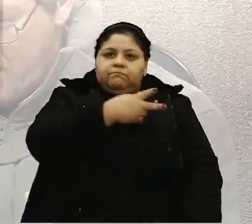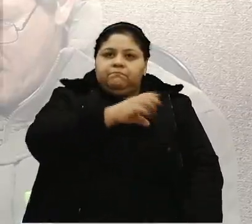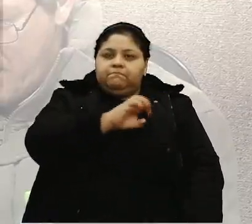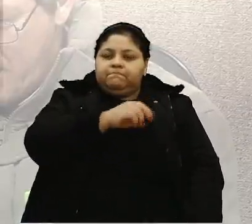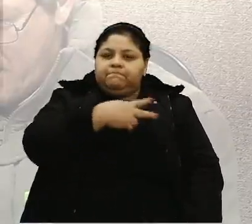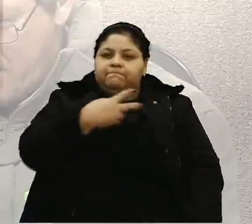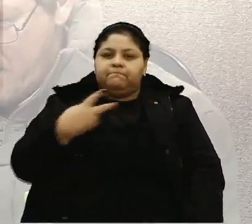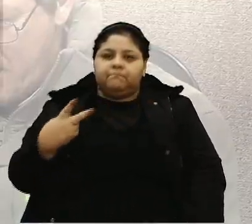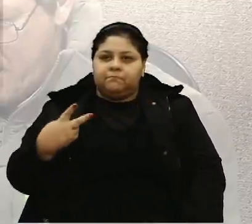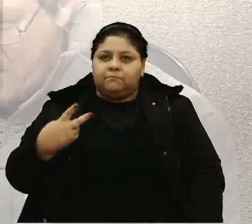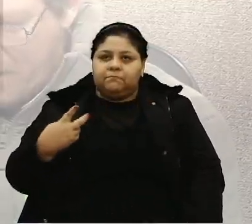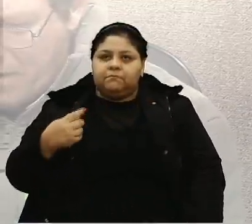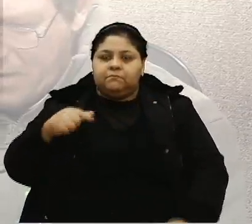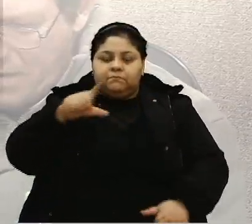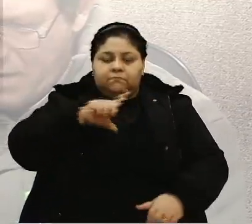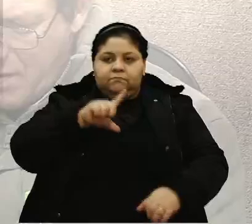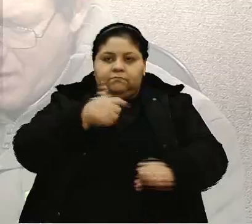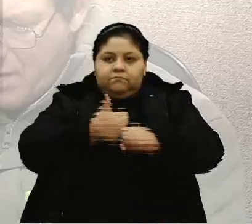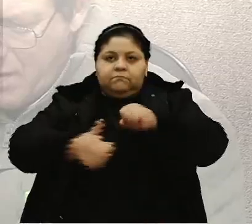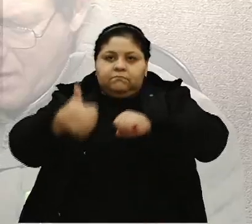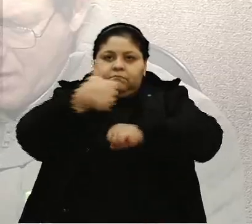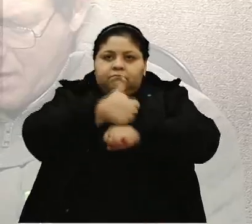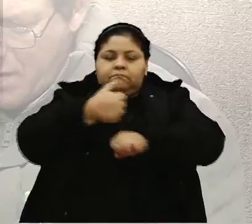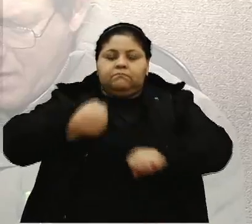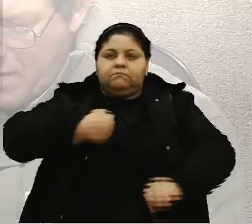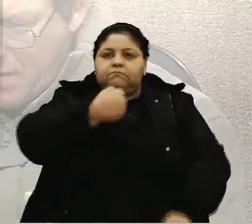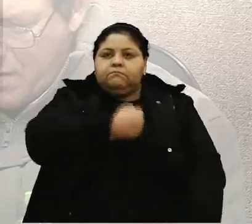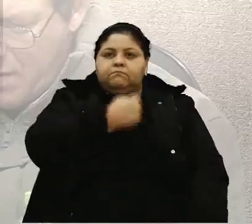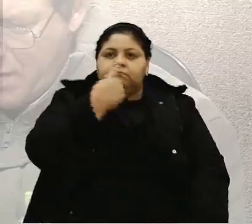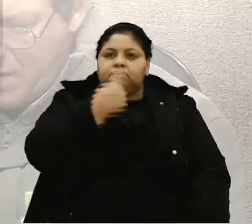291/2021, contém substitutivo número